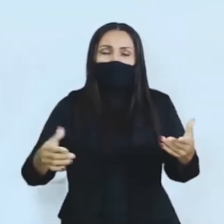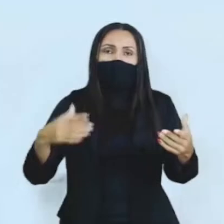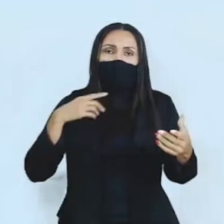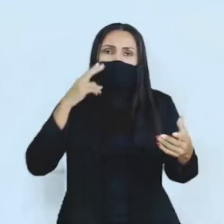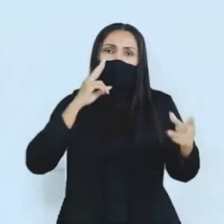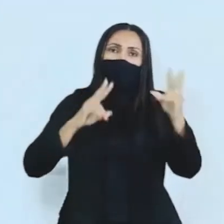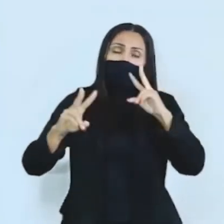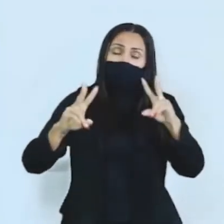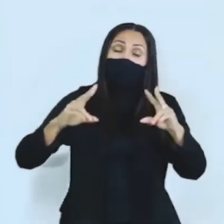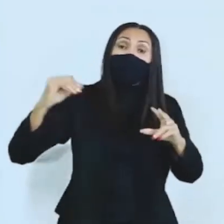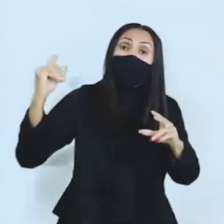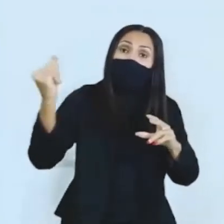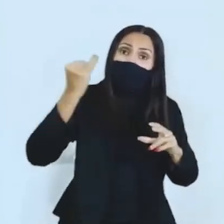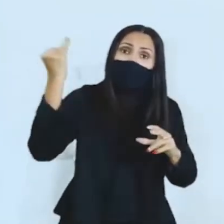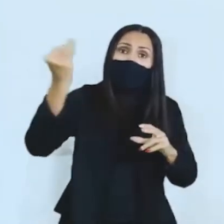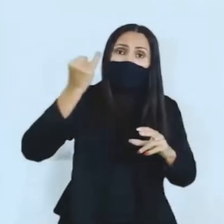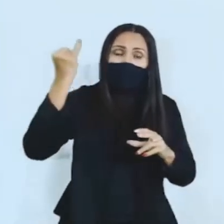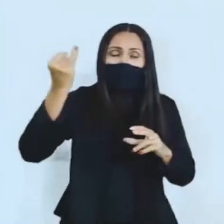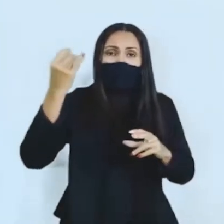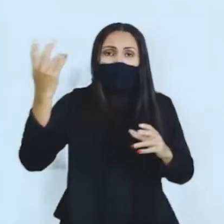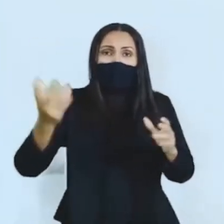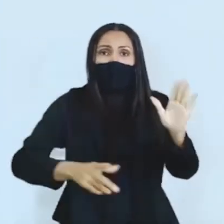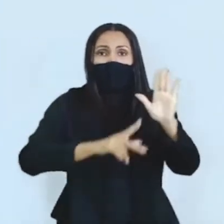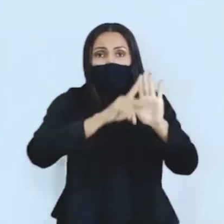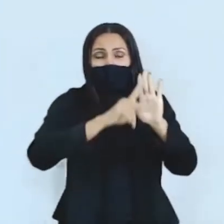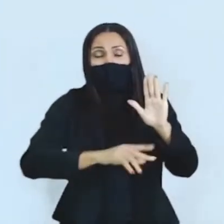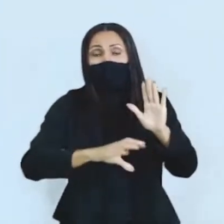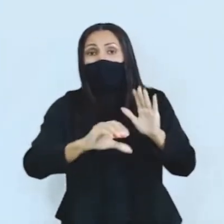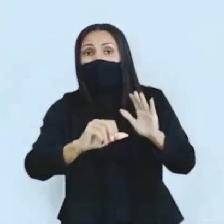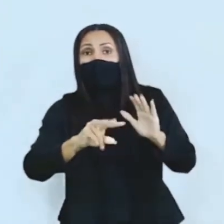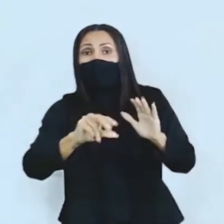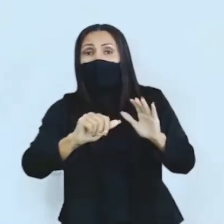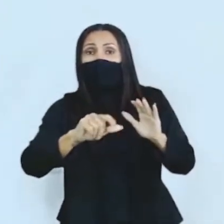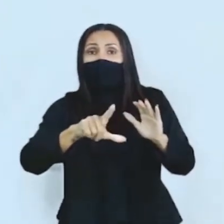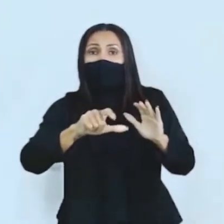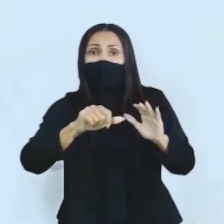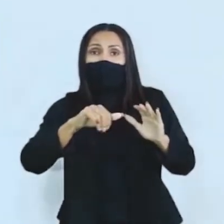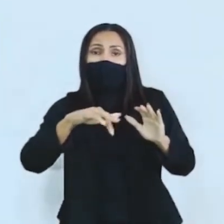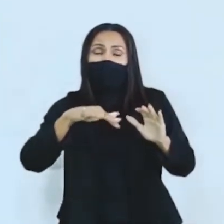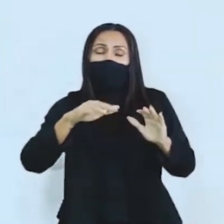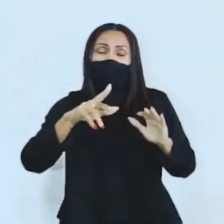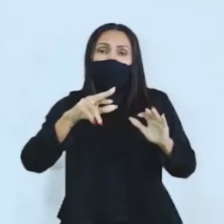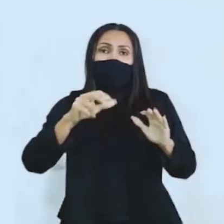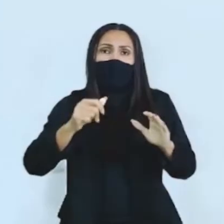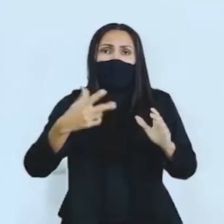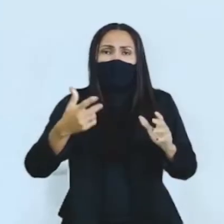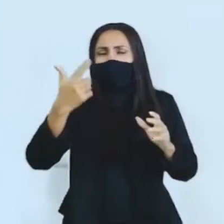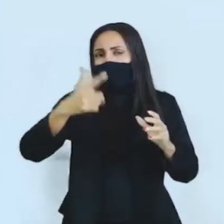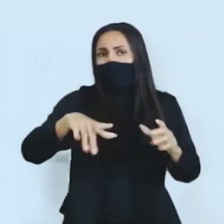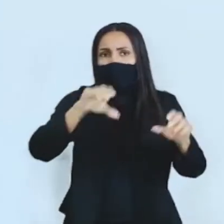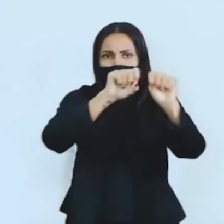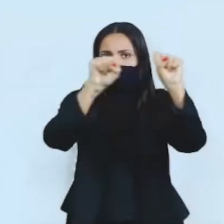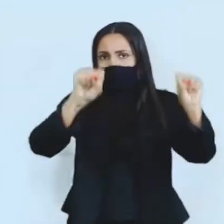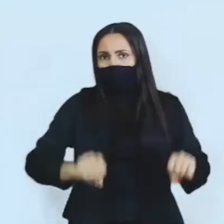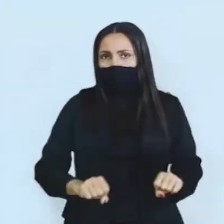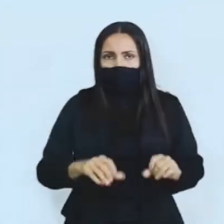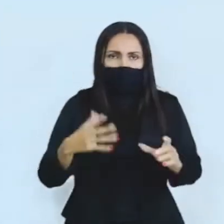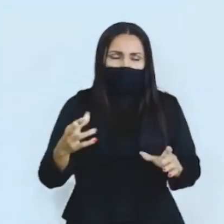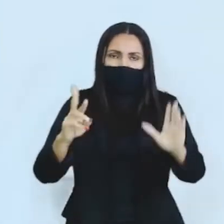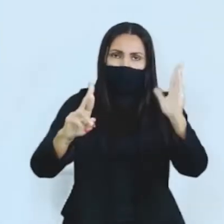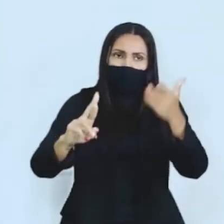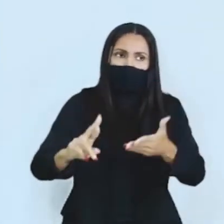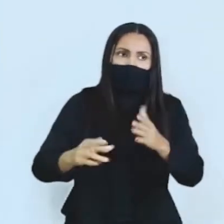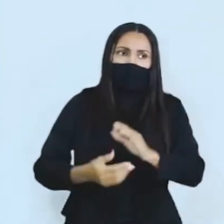muito importante quando se trata de uma projeção em cavaleira ou em outro sistema de representação, que é